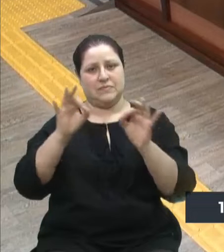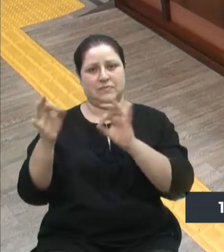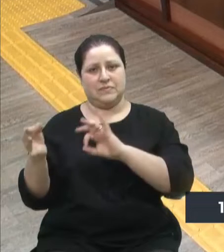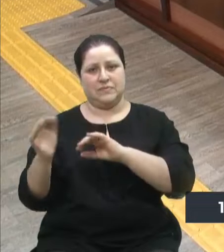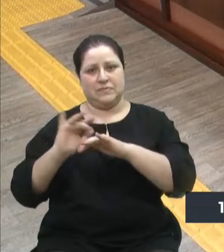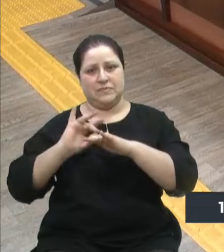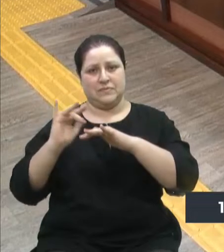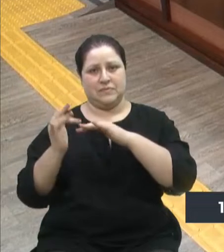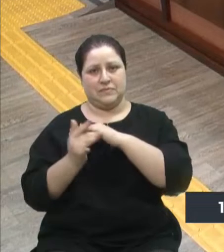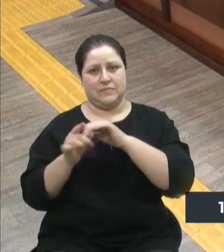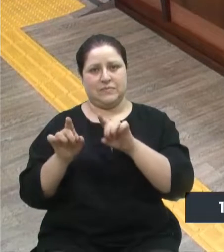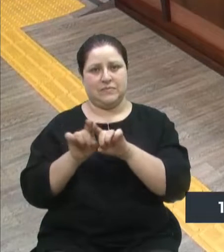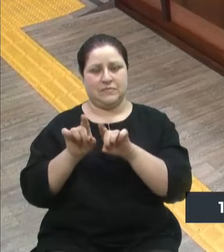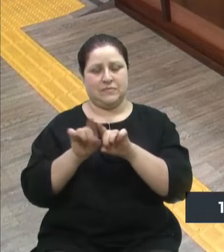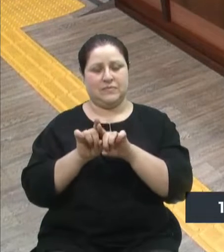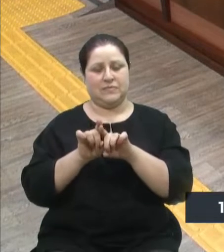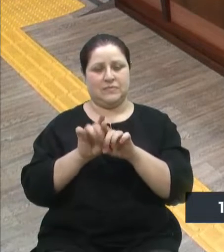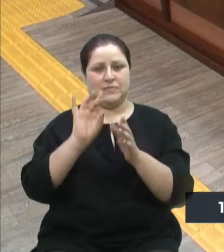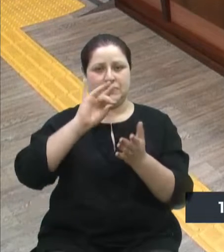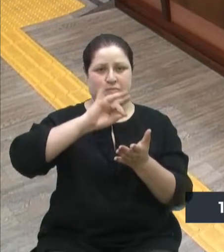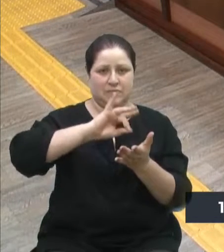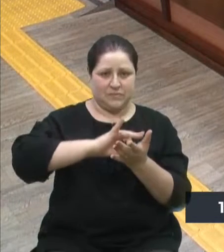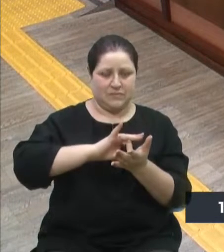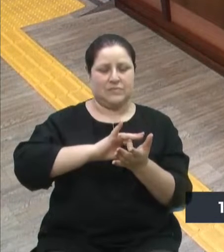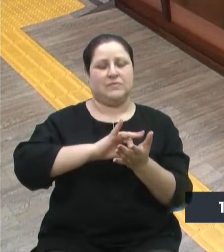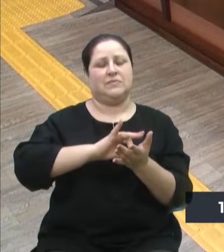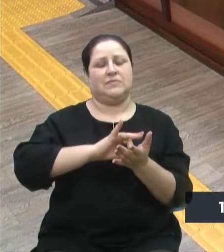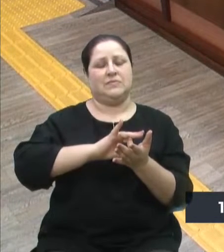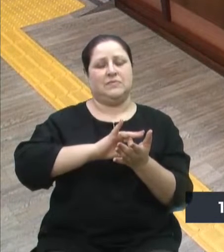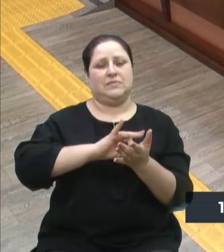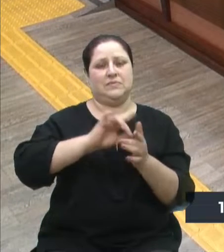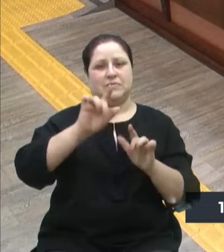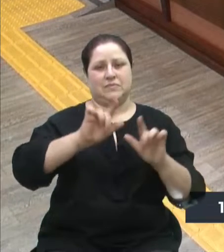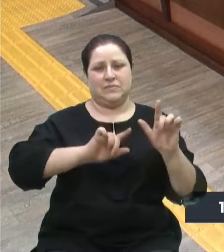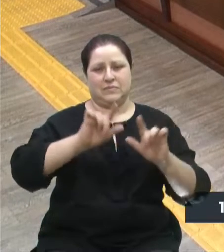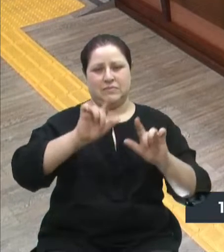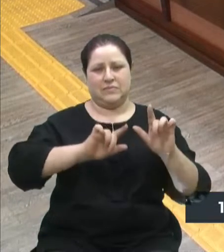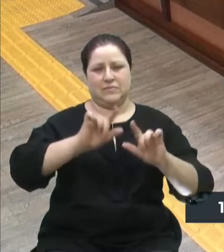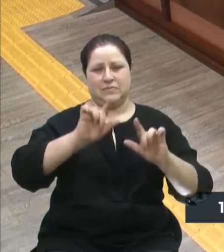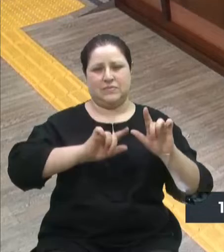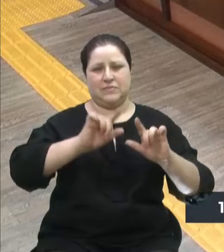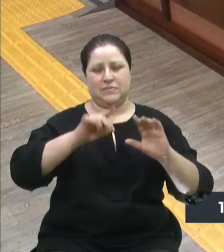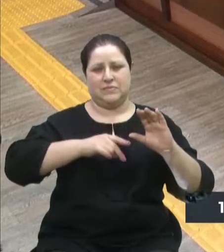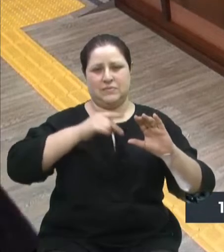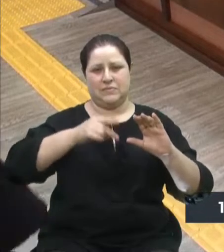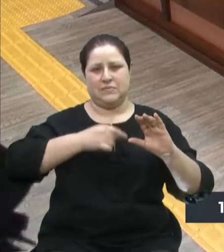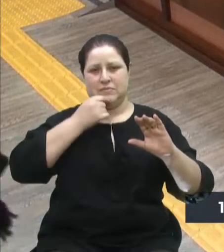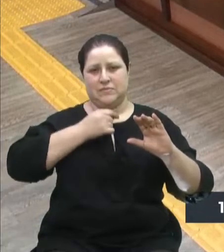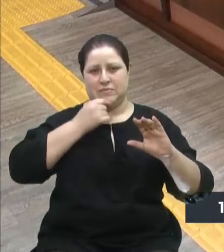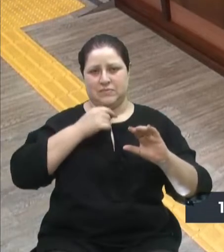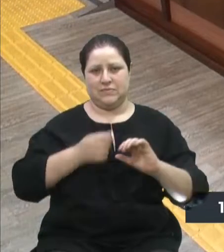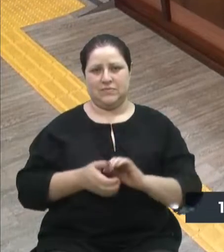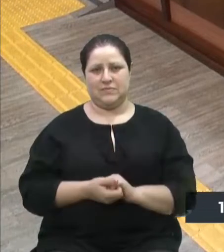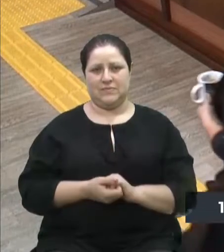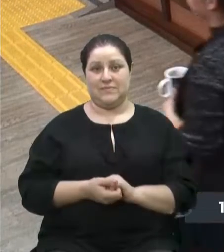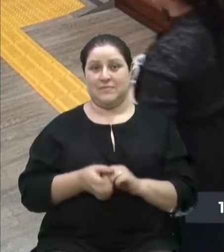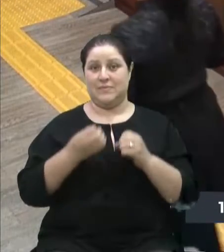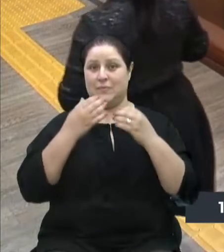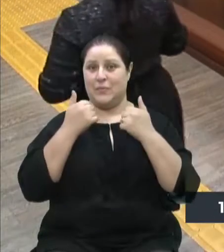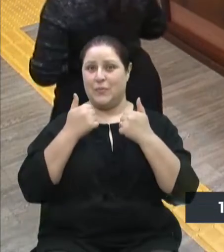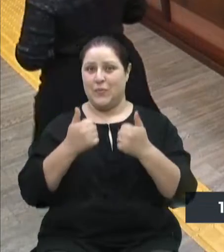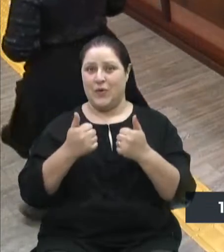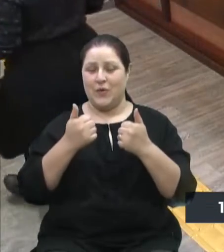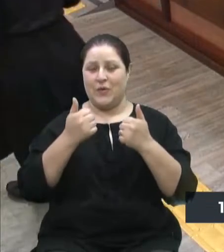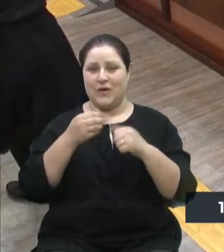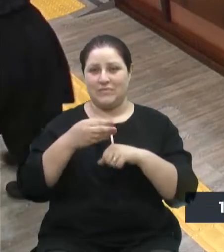dos canais oficiais da TV Câmara Caxias. Bom, hoje eu quero compartilhar com vocês uma notícia muito boa,